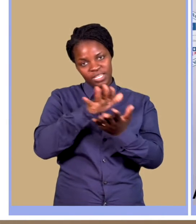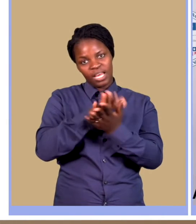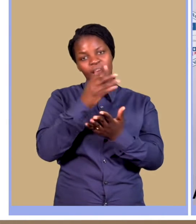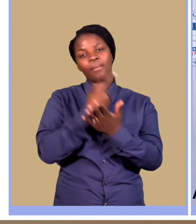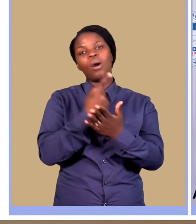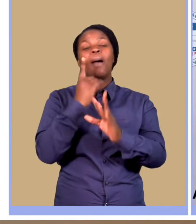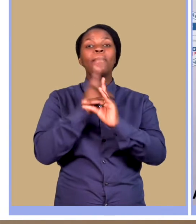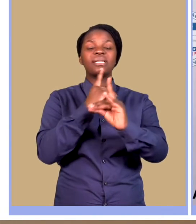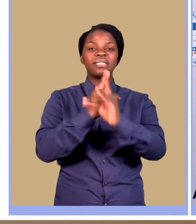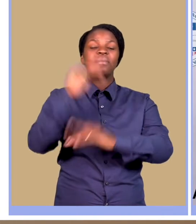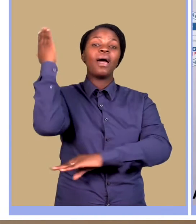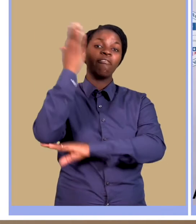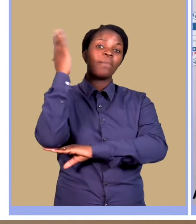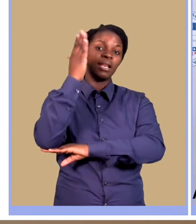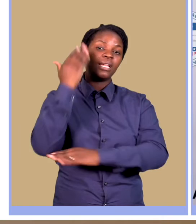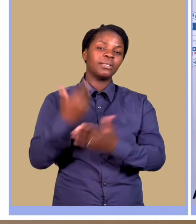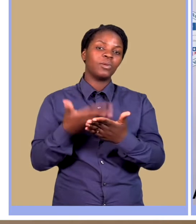a informação, vão